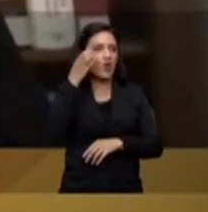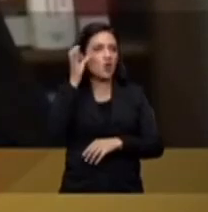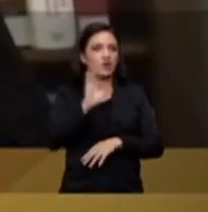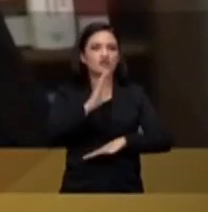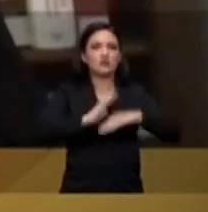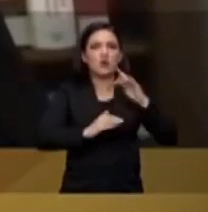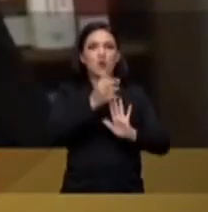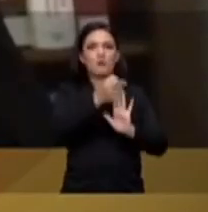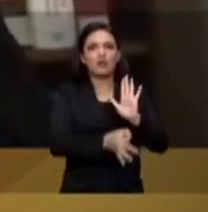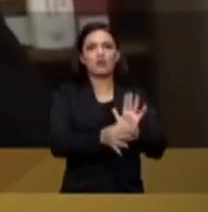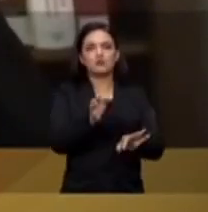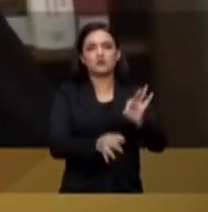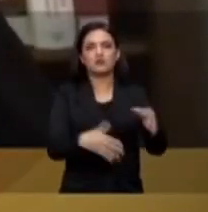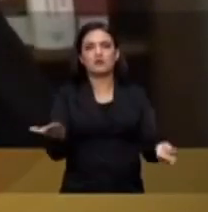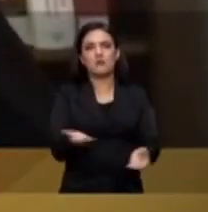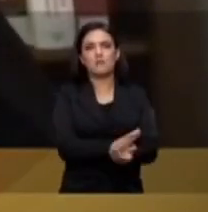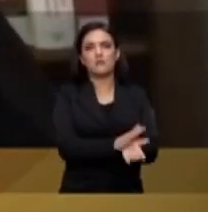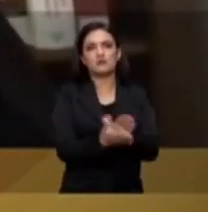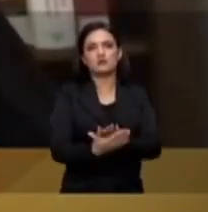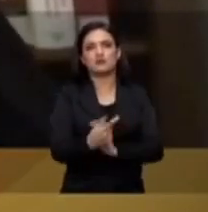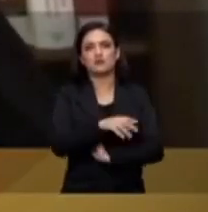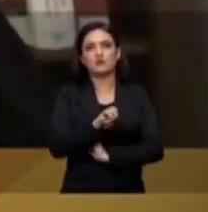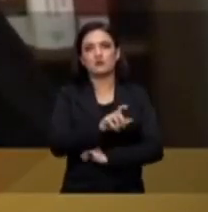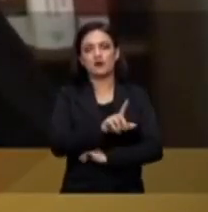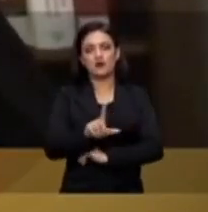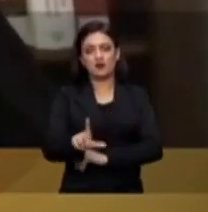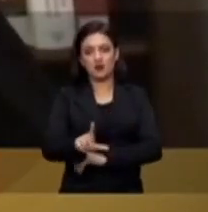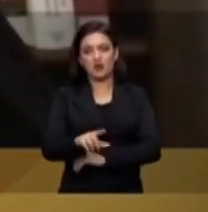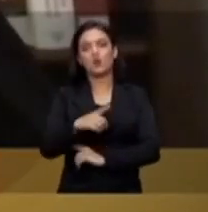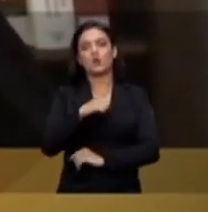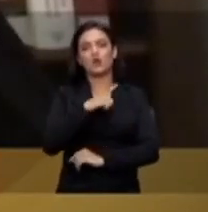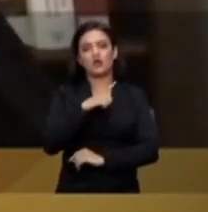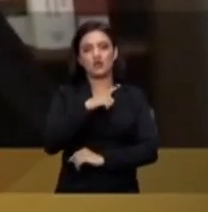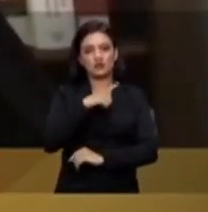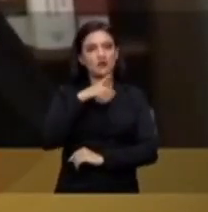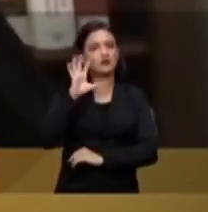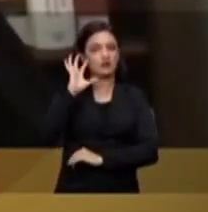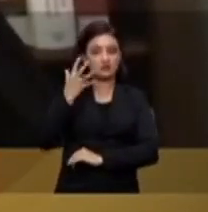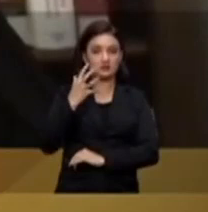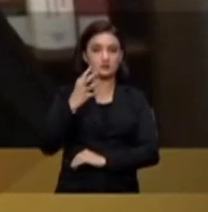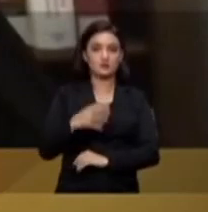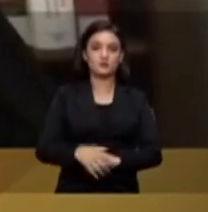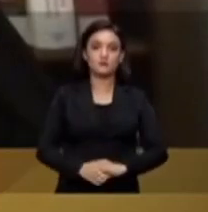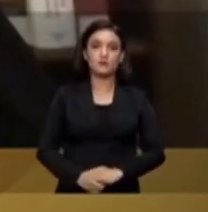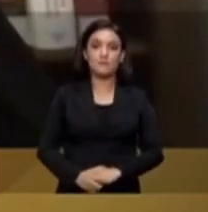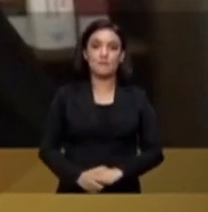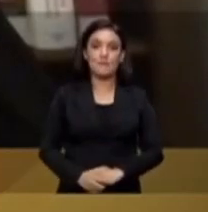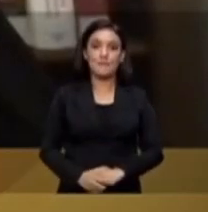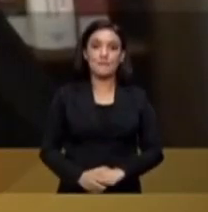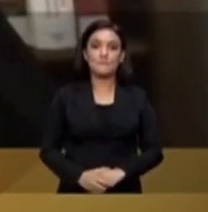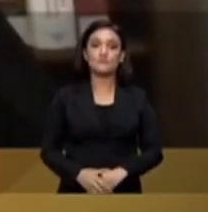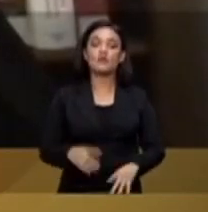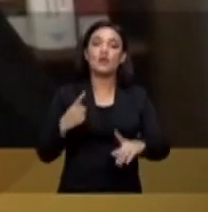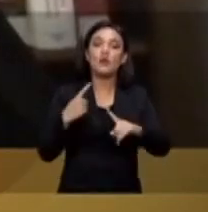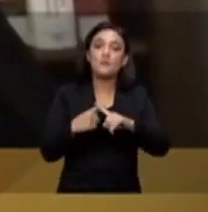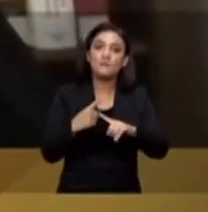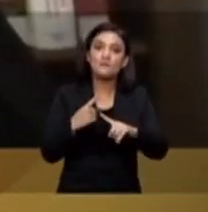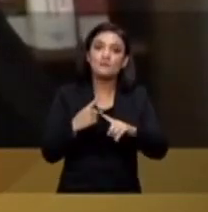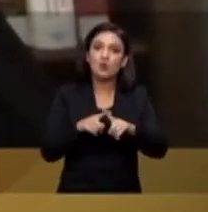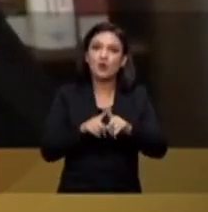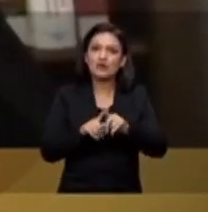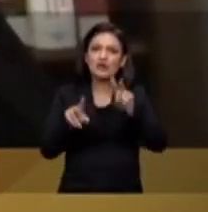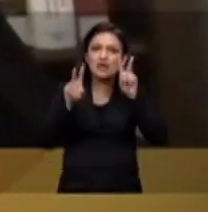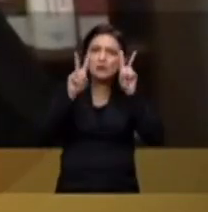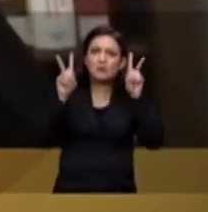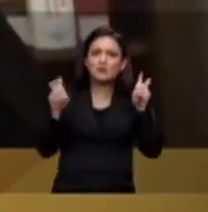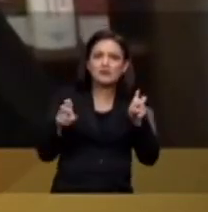Curitiba para o julgamento das ações penais indicadas na decisão impugnada. Sim, porque o caso sob análise